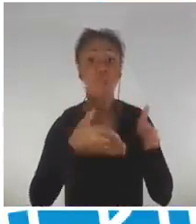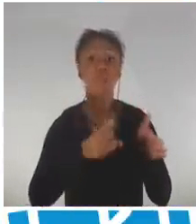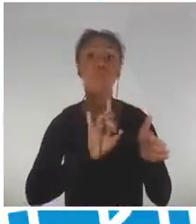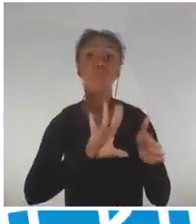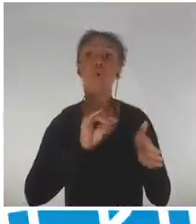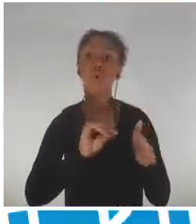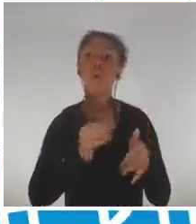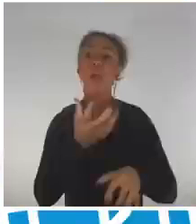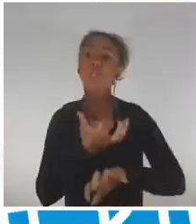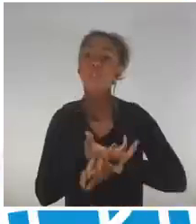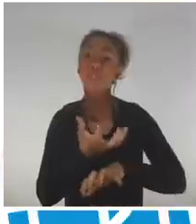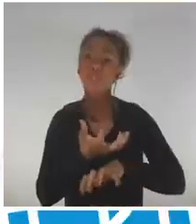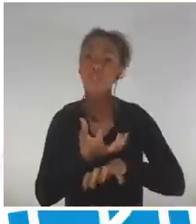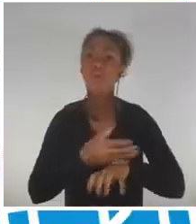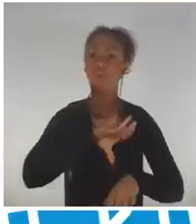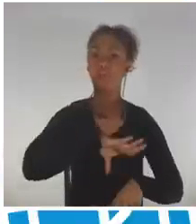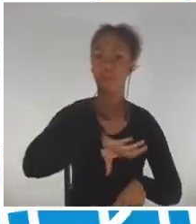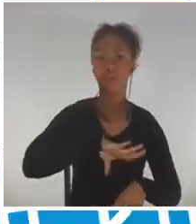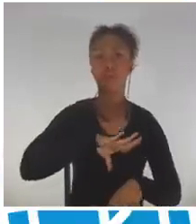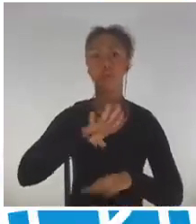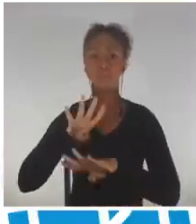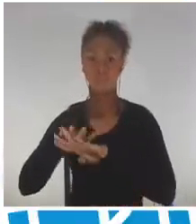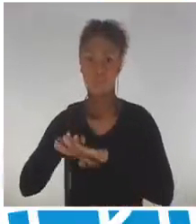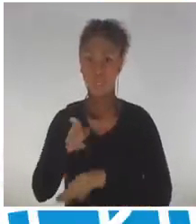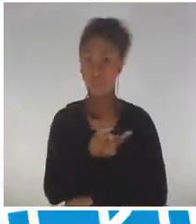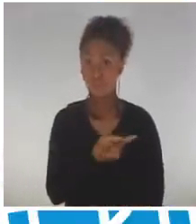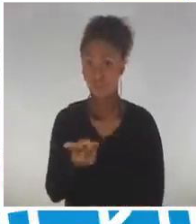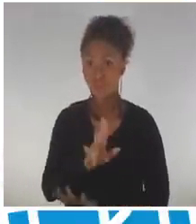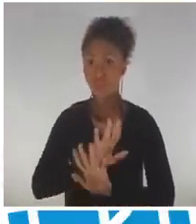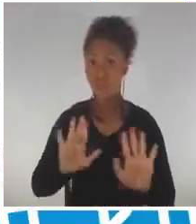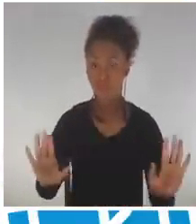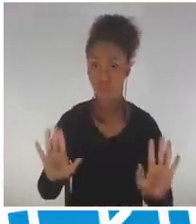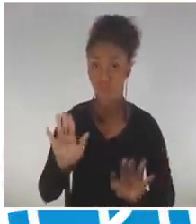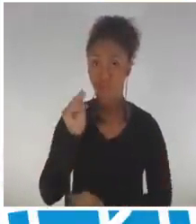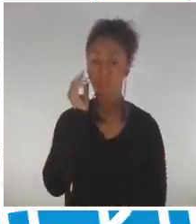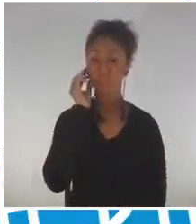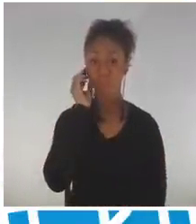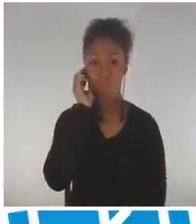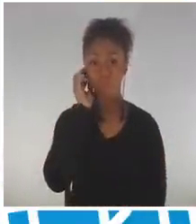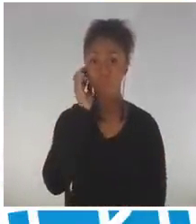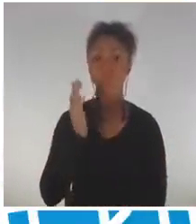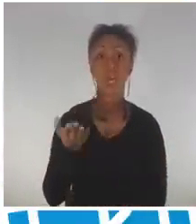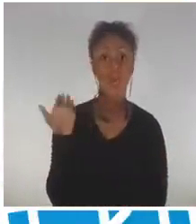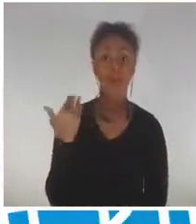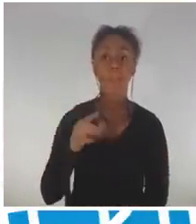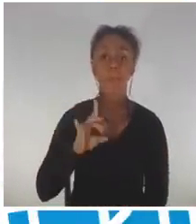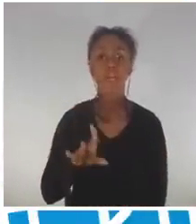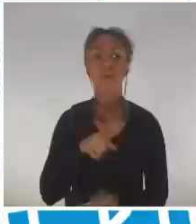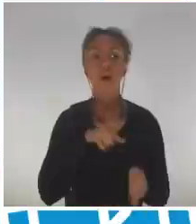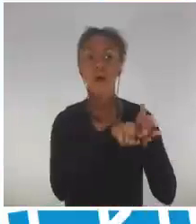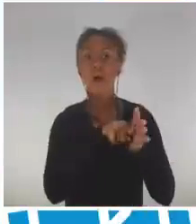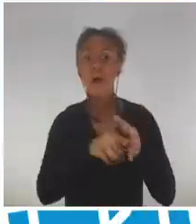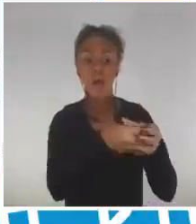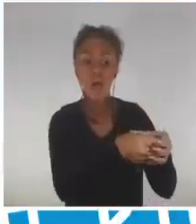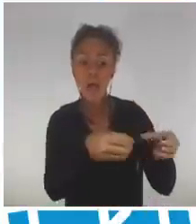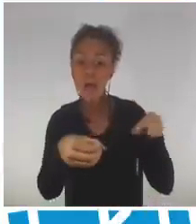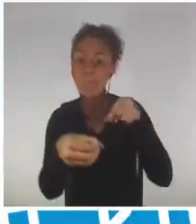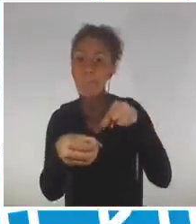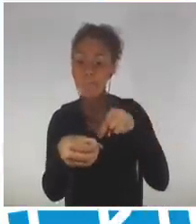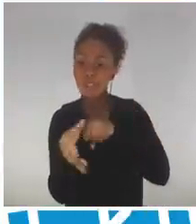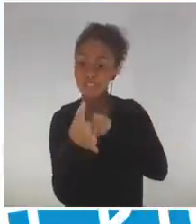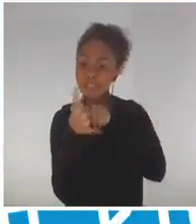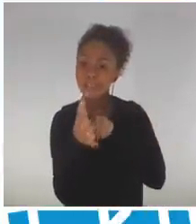língua portuguesa e matemática, né? Na época eram obtidas amostras de alunos da rede de ensino,